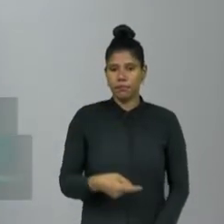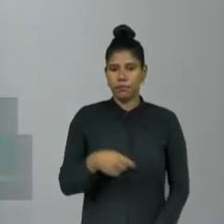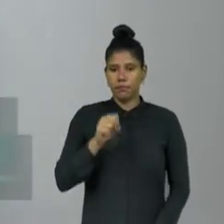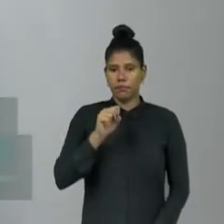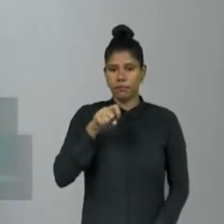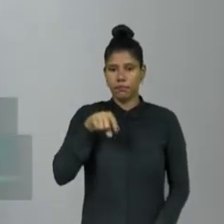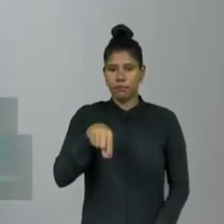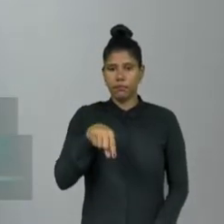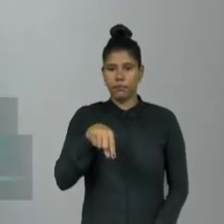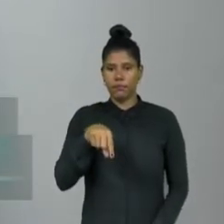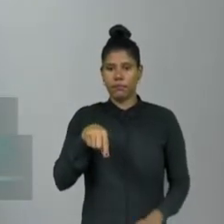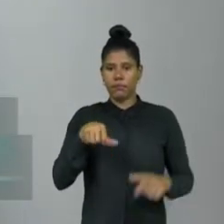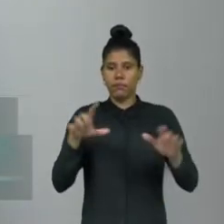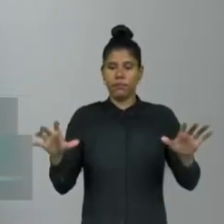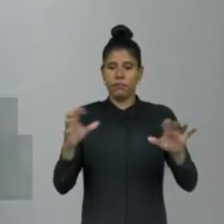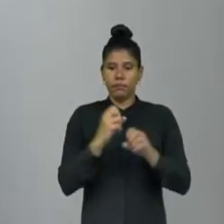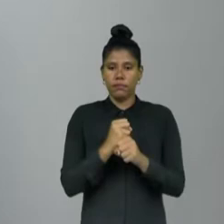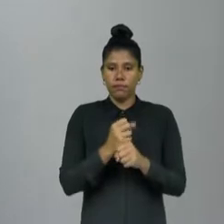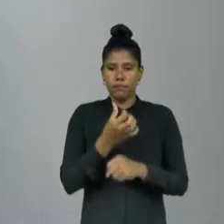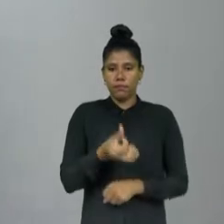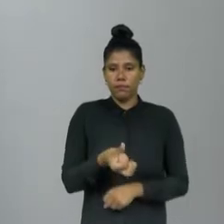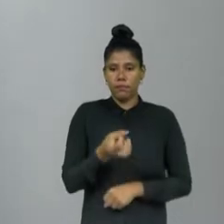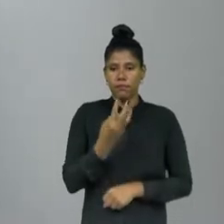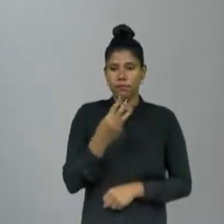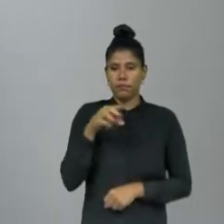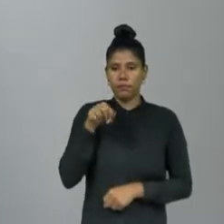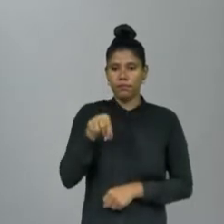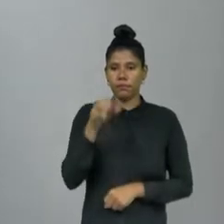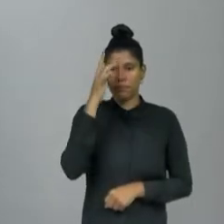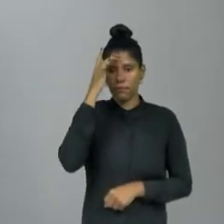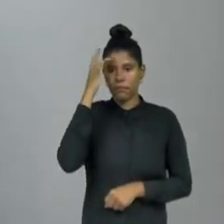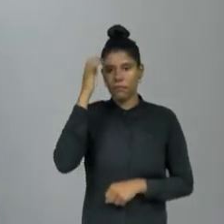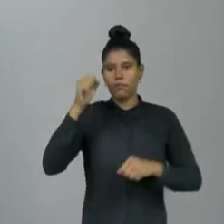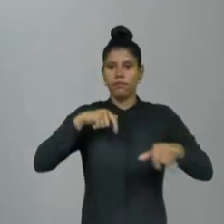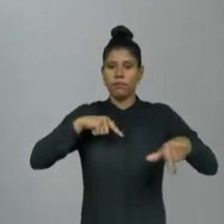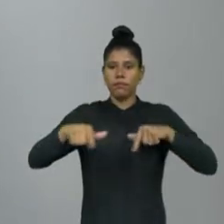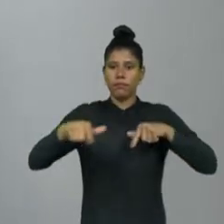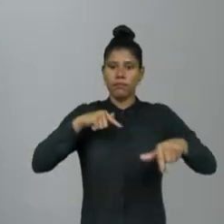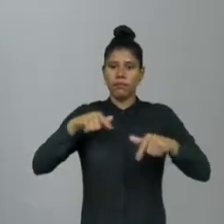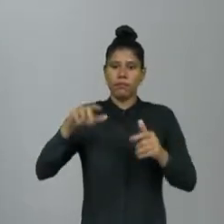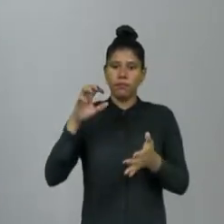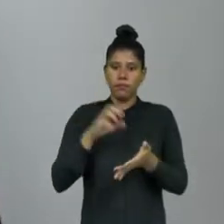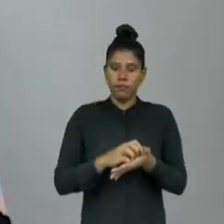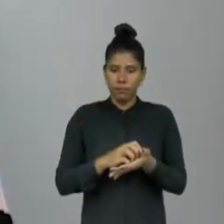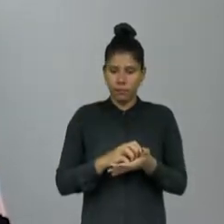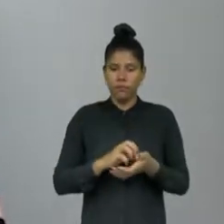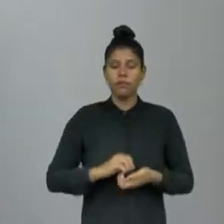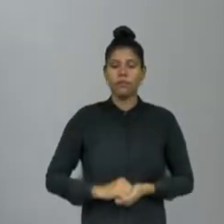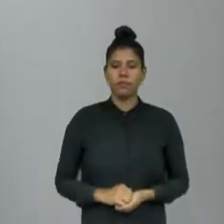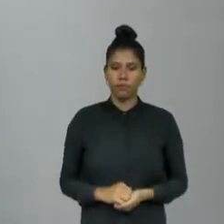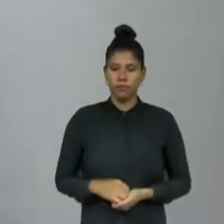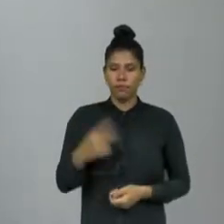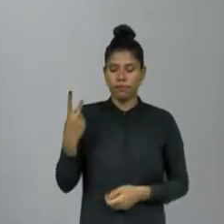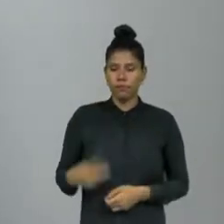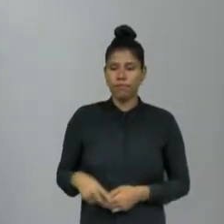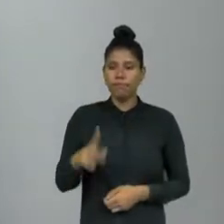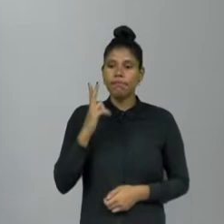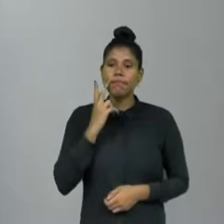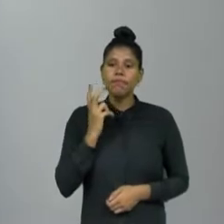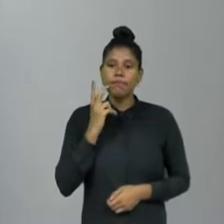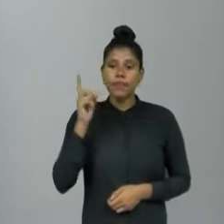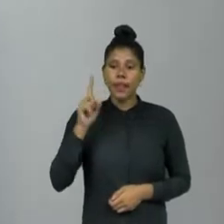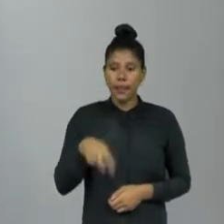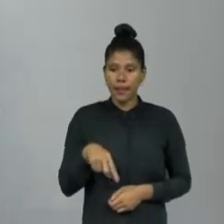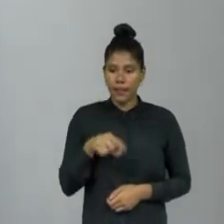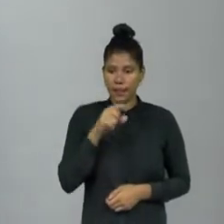trabalho, totalizando 63 mil pessoas empregadas na indústria calçadista. No Ceará, a indústria calçadista é a principal empregadora